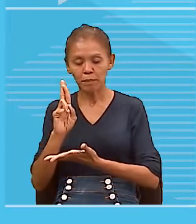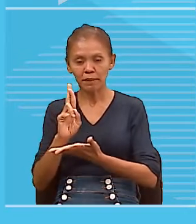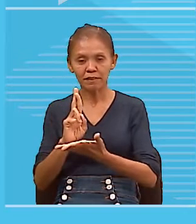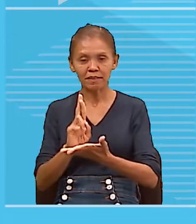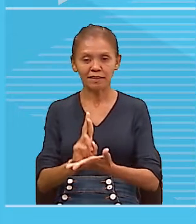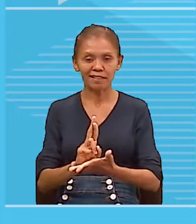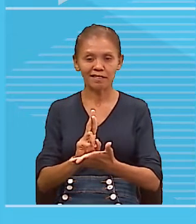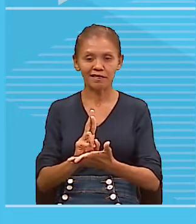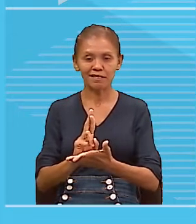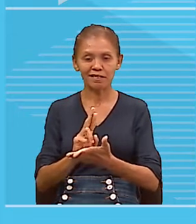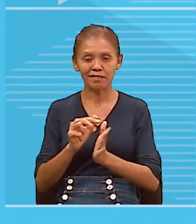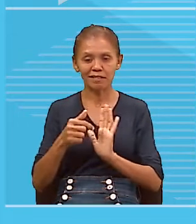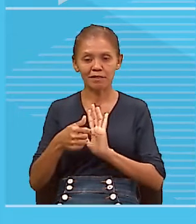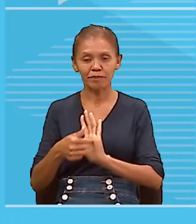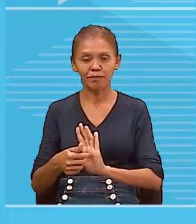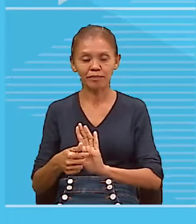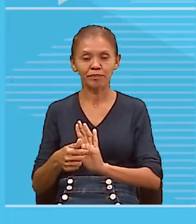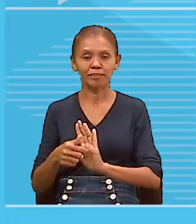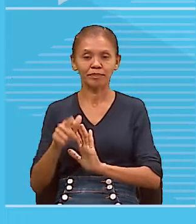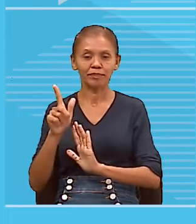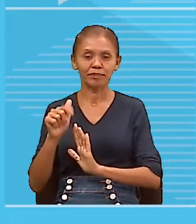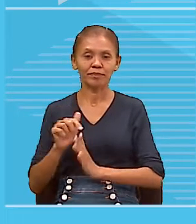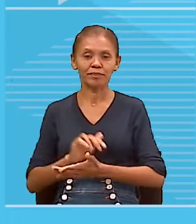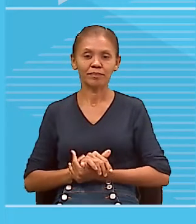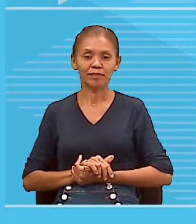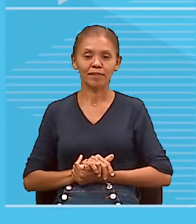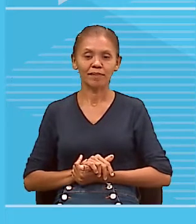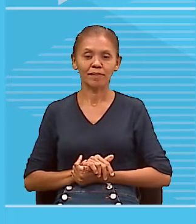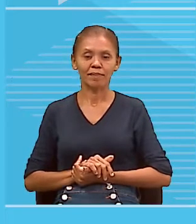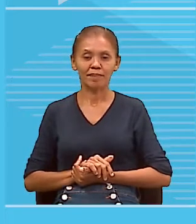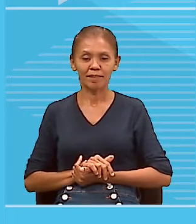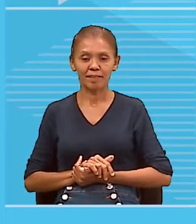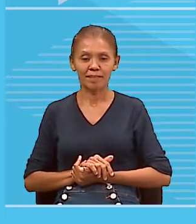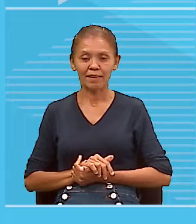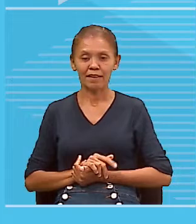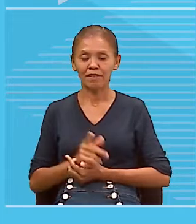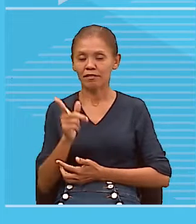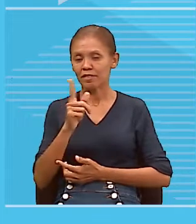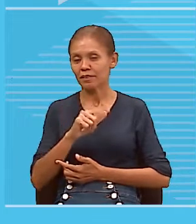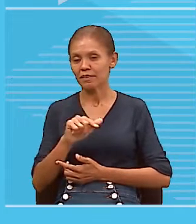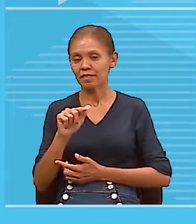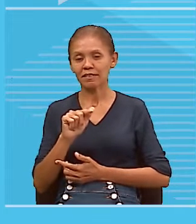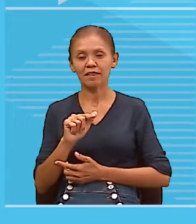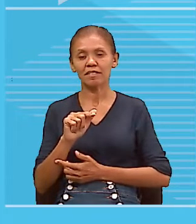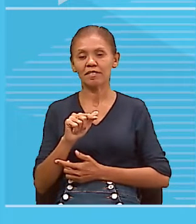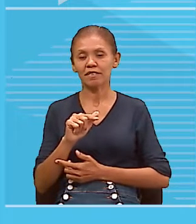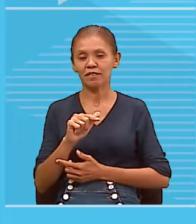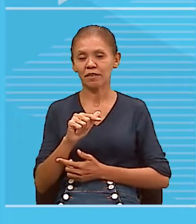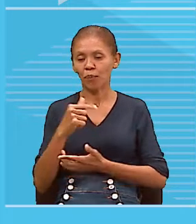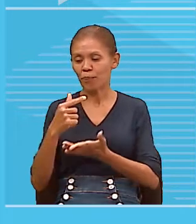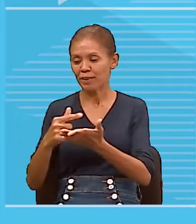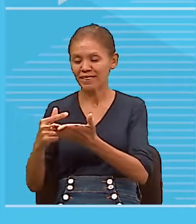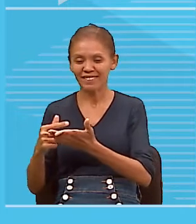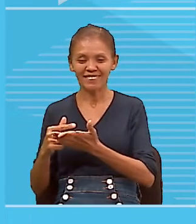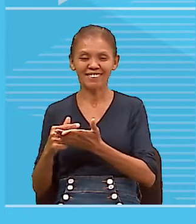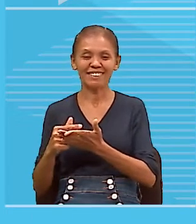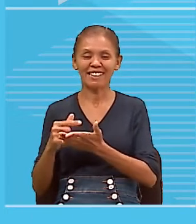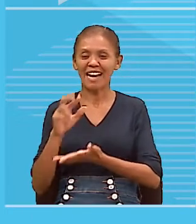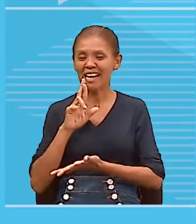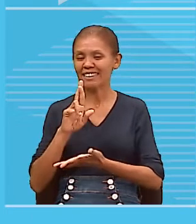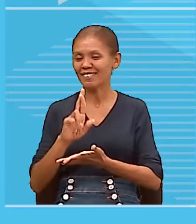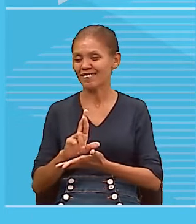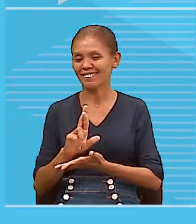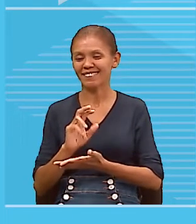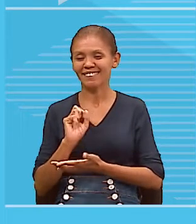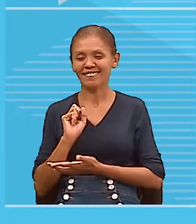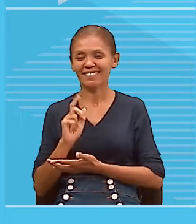então alguém que descreva no geral o que foi que a turma decidiu né e colocar a resposta no chat mas não deixem de fazer